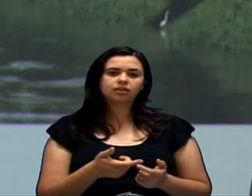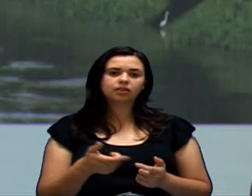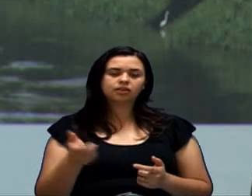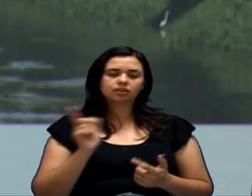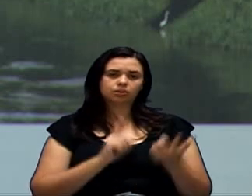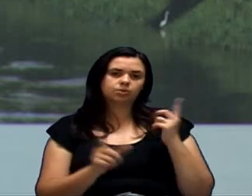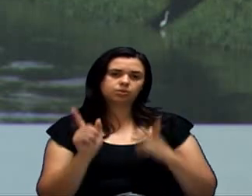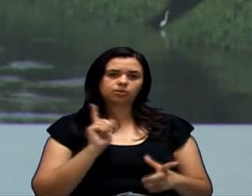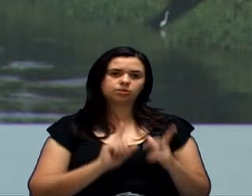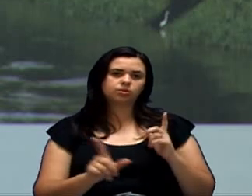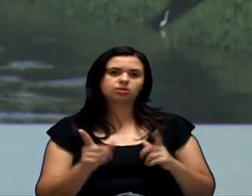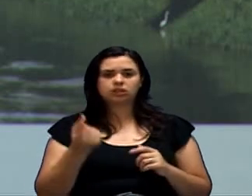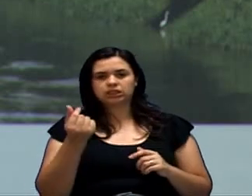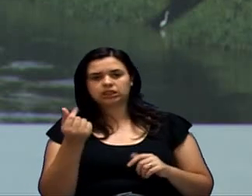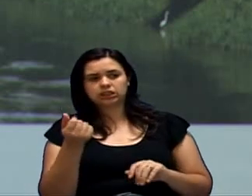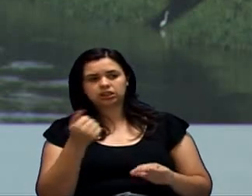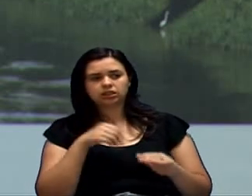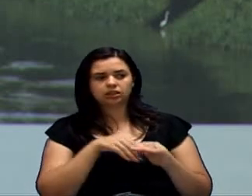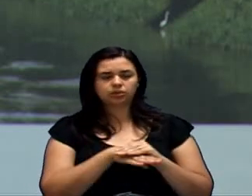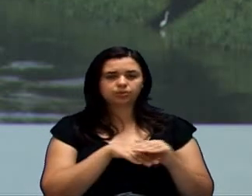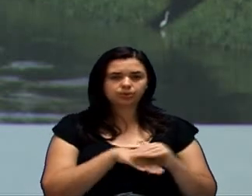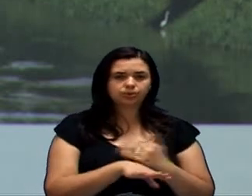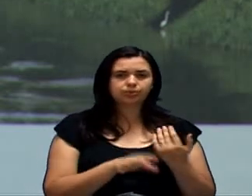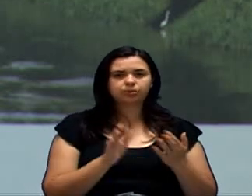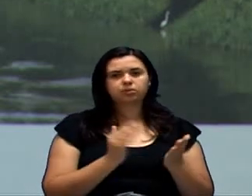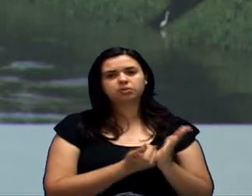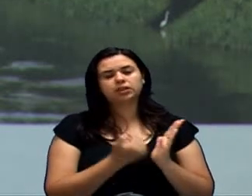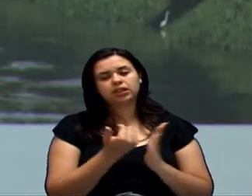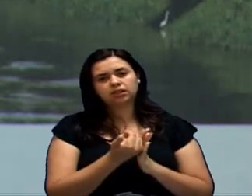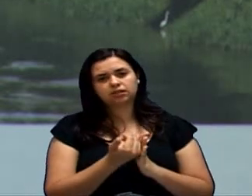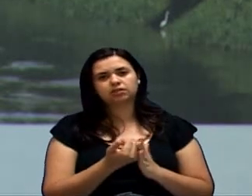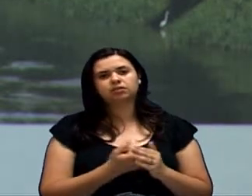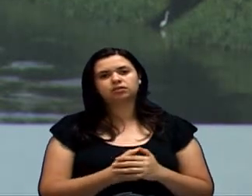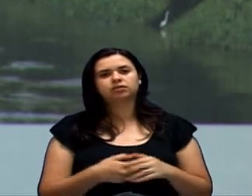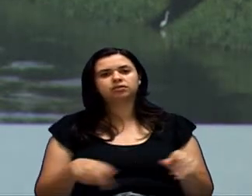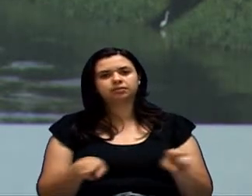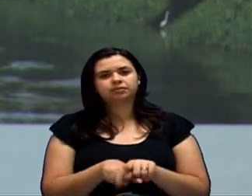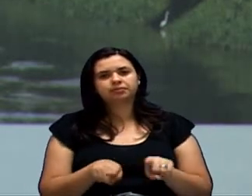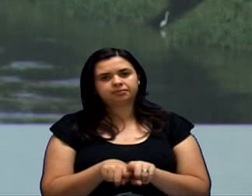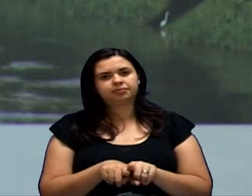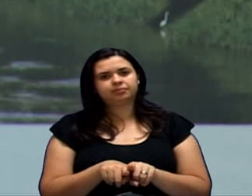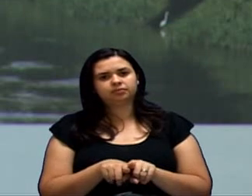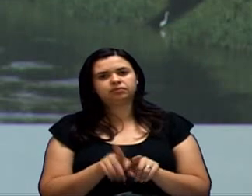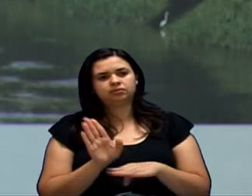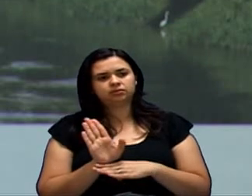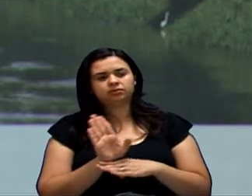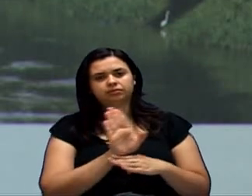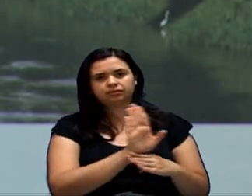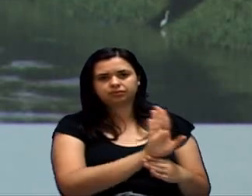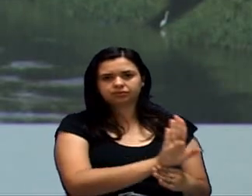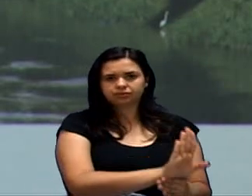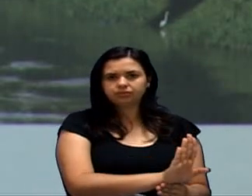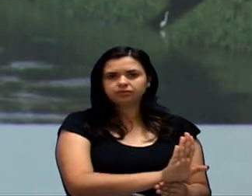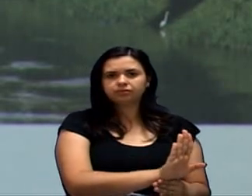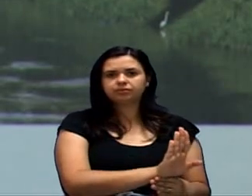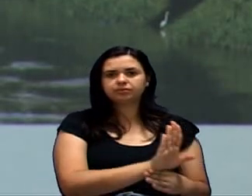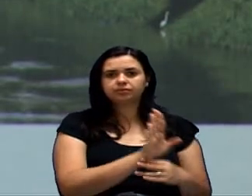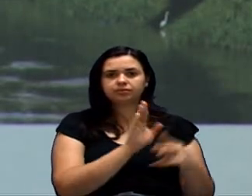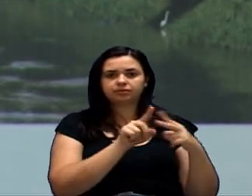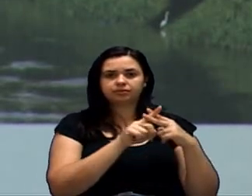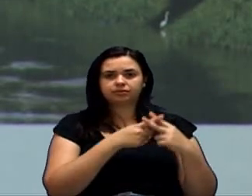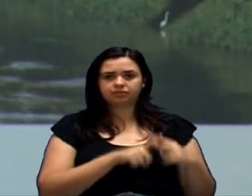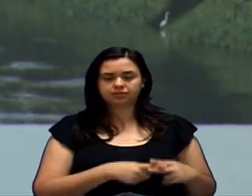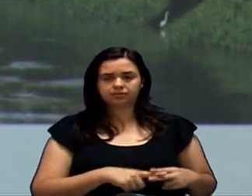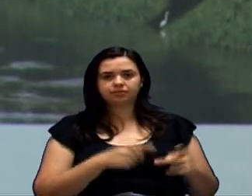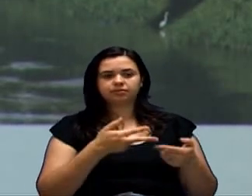de recursos até, e tem, uma certa, e tem ligação, de certa forma, com essa questão de